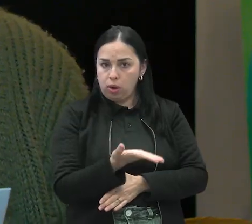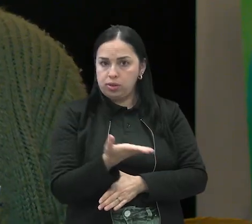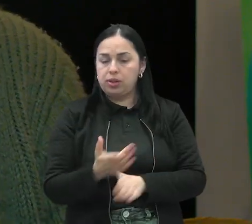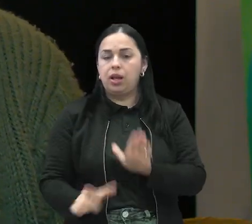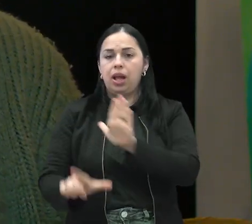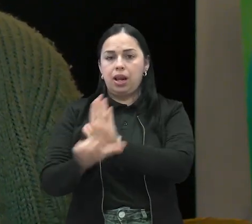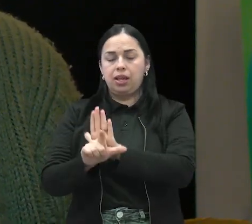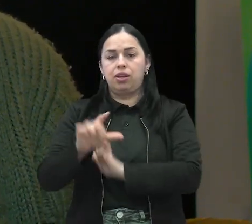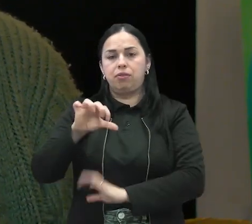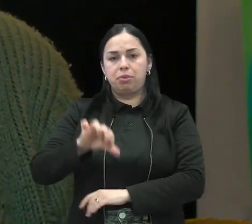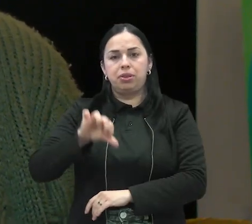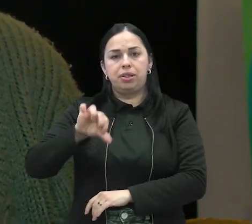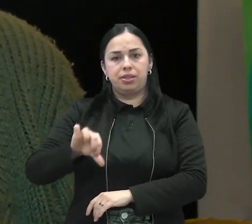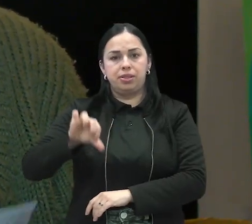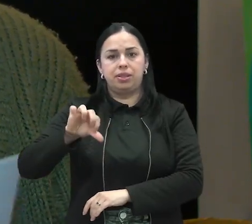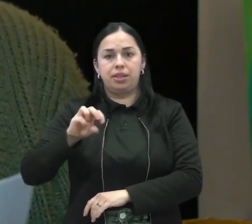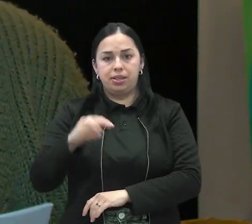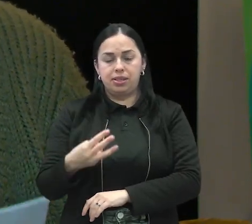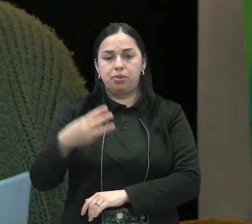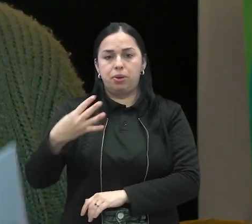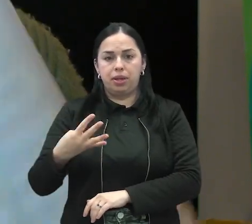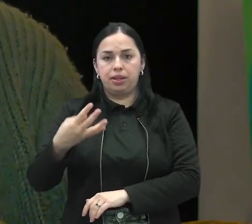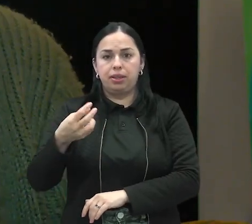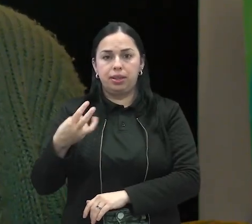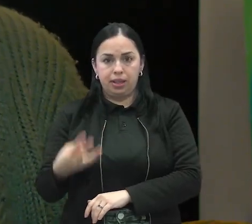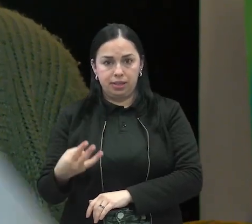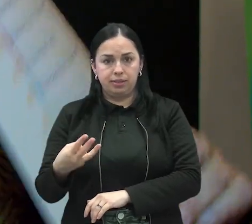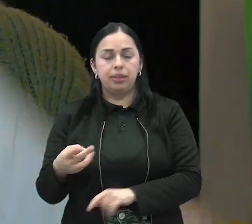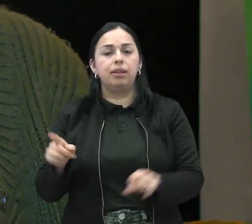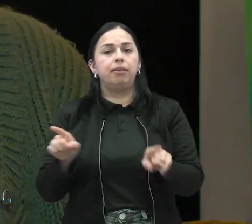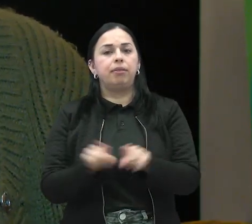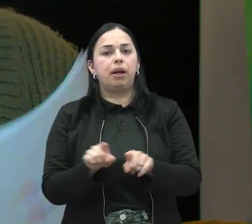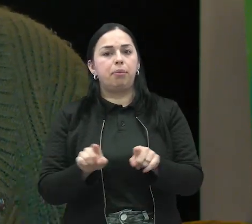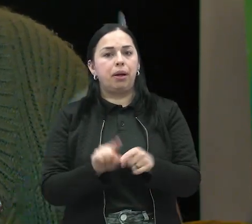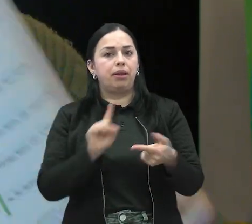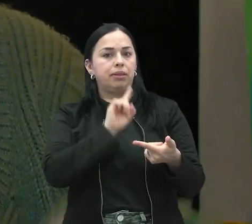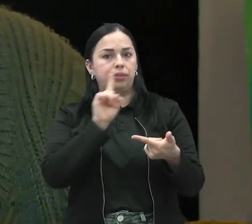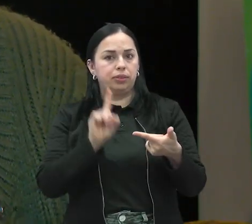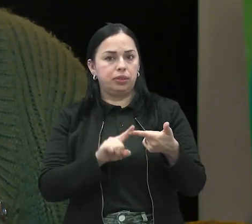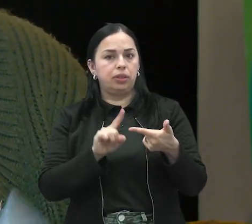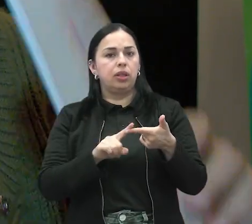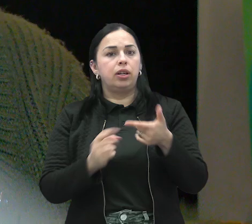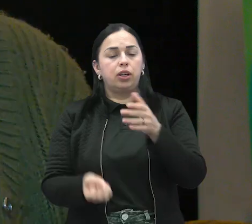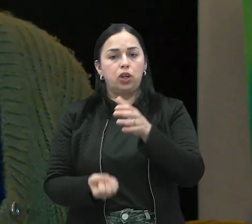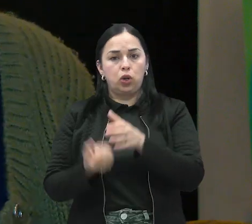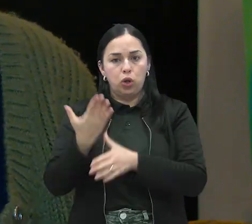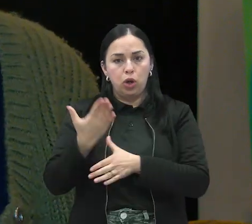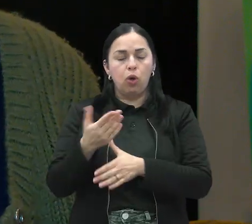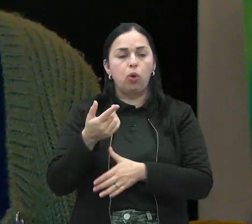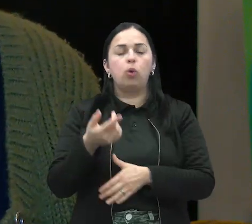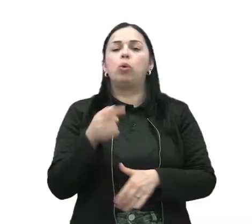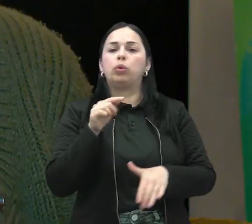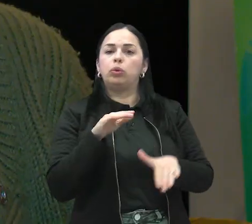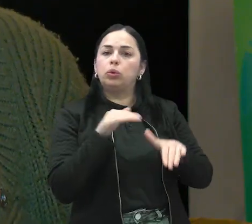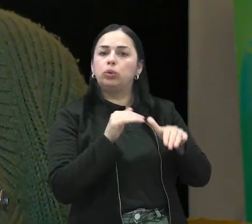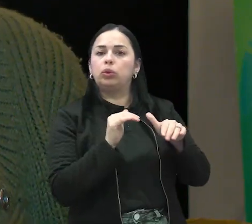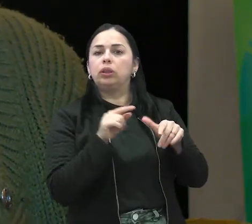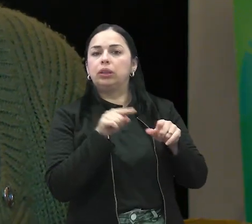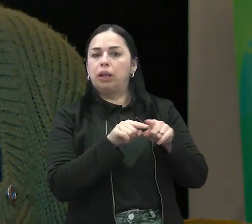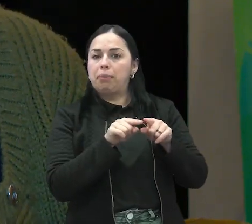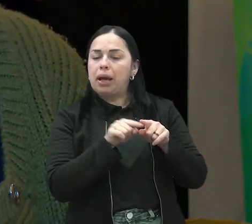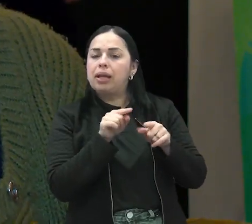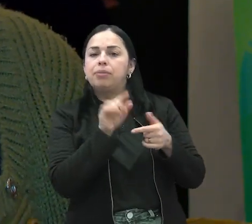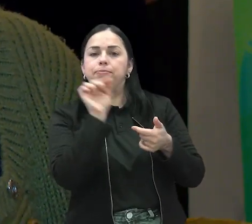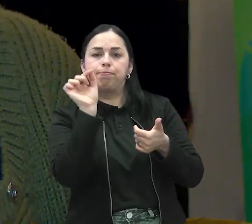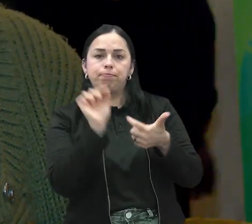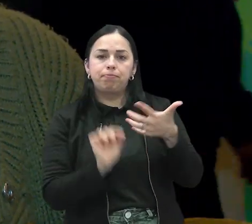né, 9.343. Naquele momento, também já se criou por uma outra lei o Fundo Municipal de Cultura. E agora a gente